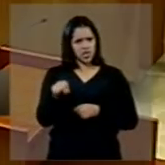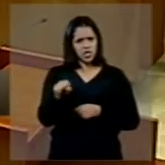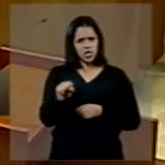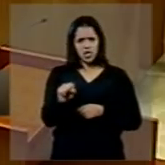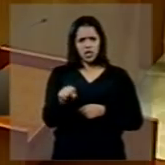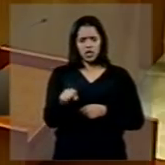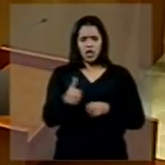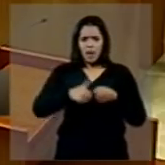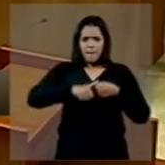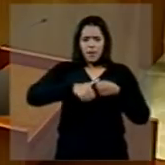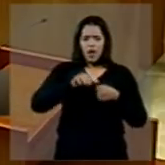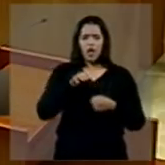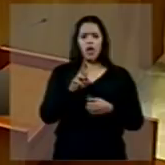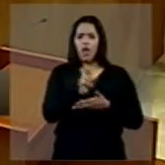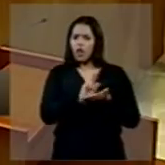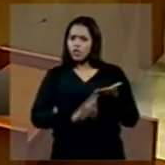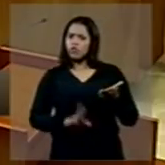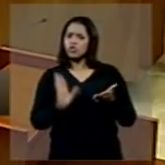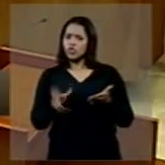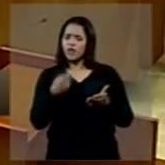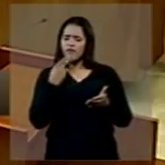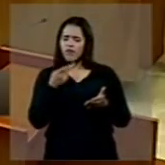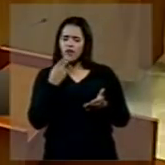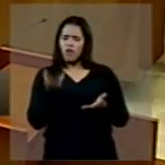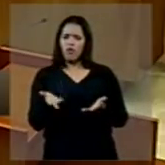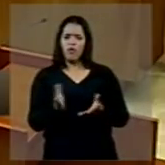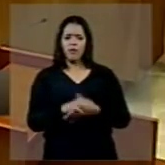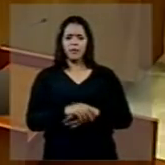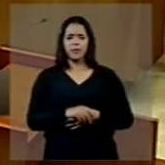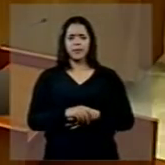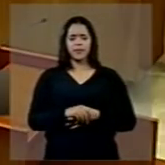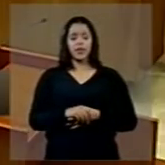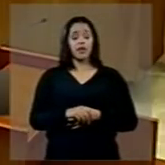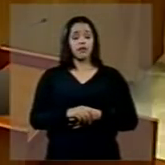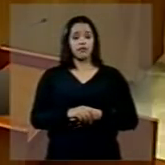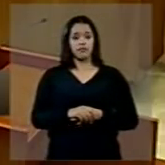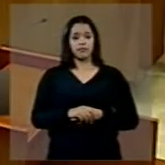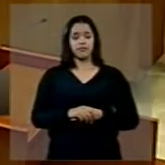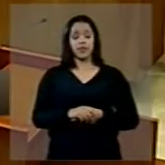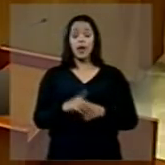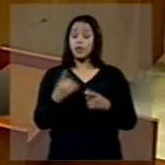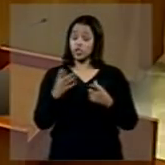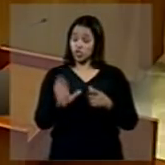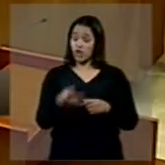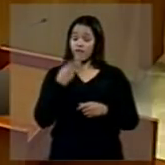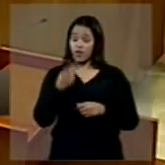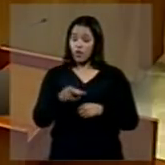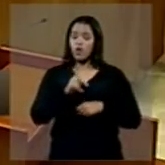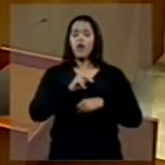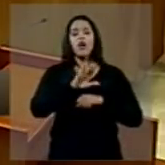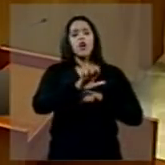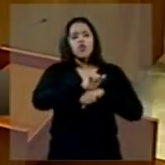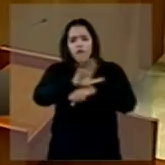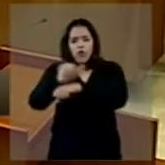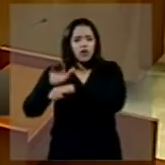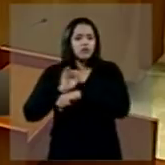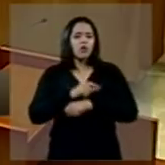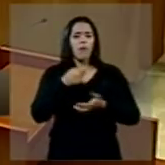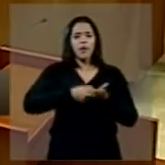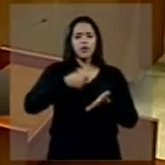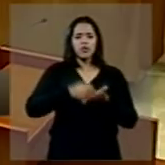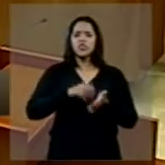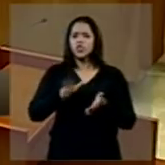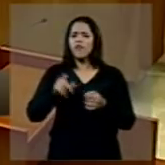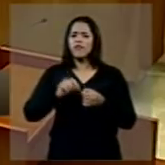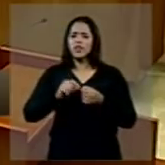o relator aqui noticiou que onde houve convocação obrigatória foi feita a biometria. Não, sim, 50%. Mas